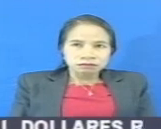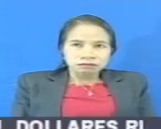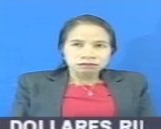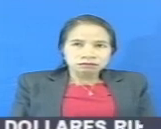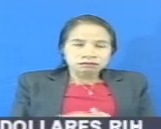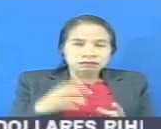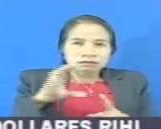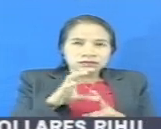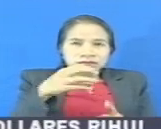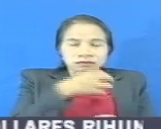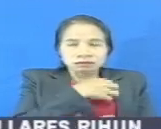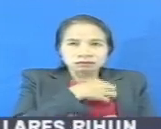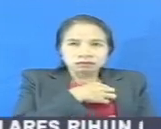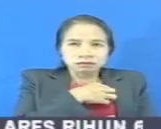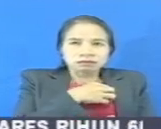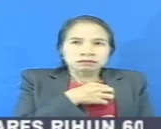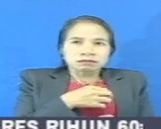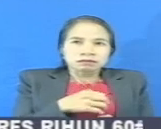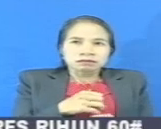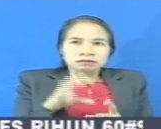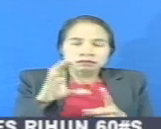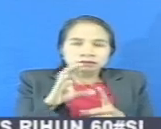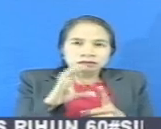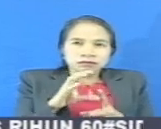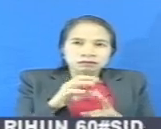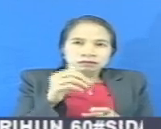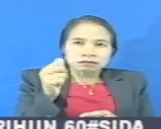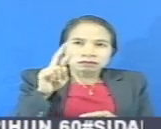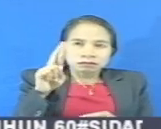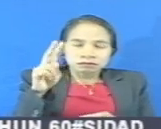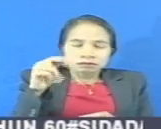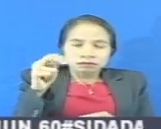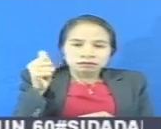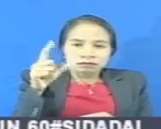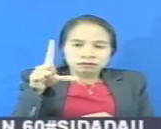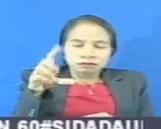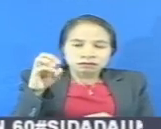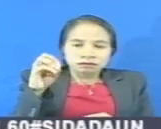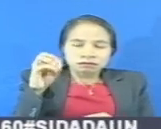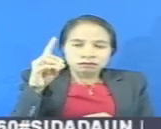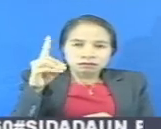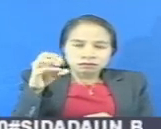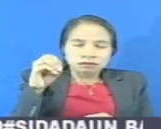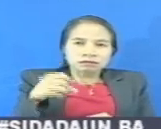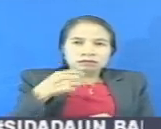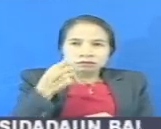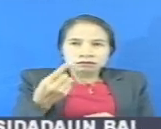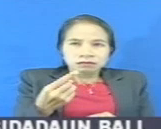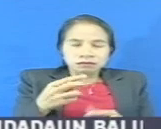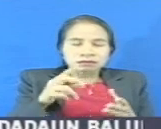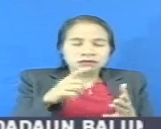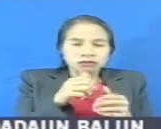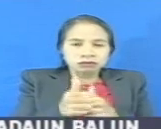Porta-voz Comando Geral Penteli, Superintendente Sefi Arnaldo de Arrojo Hateten, sensibilização ne baseia ba decreto governo